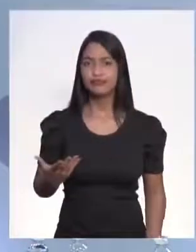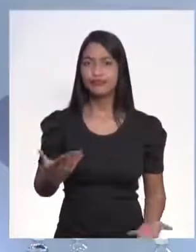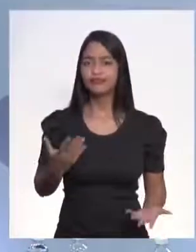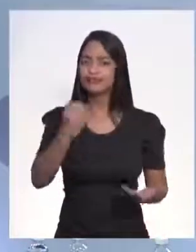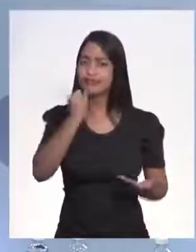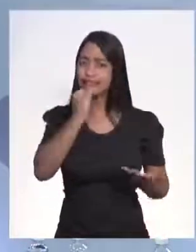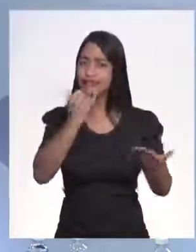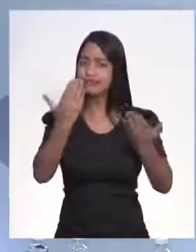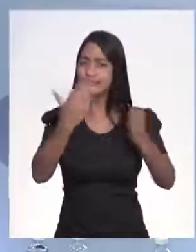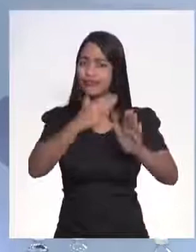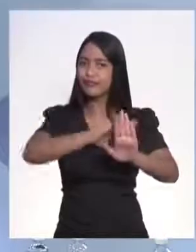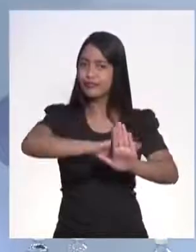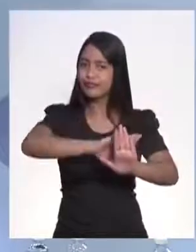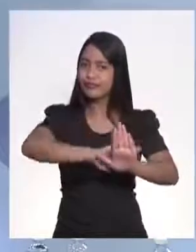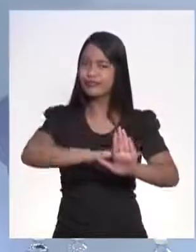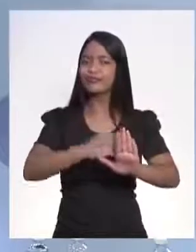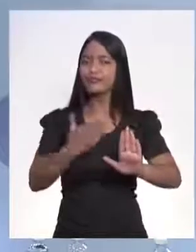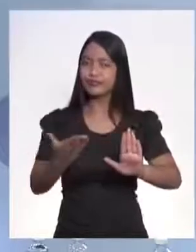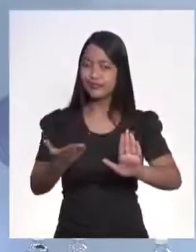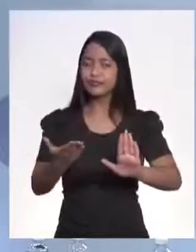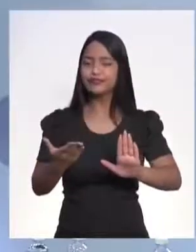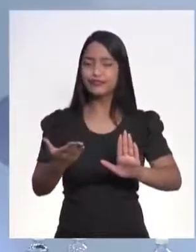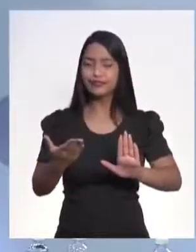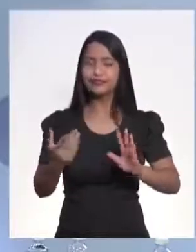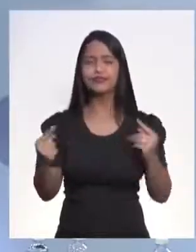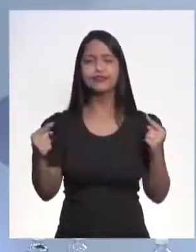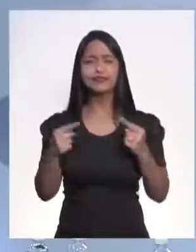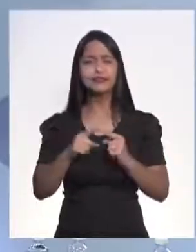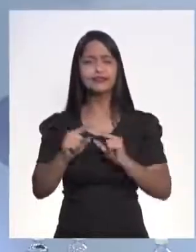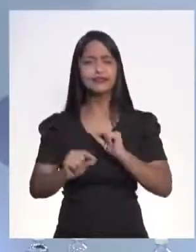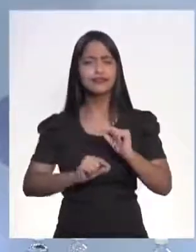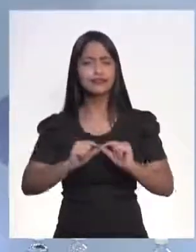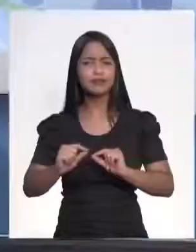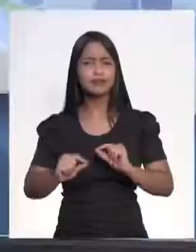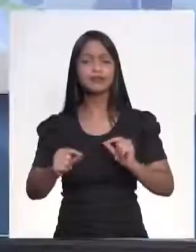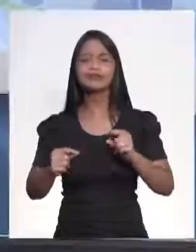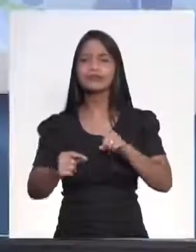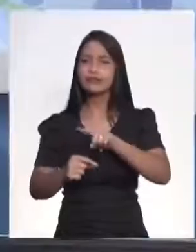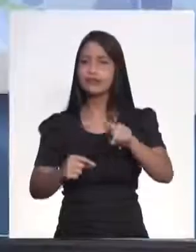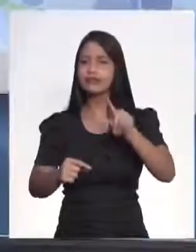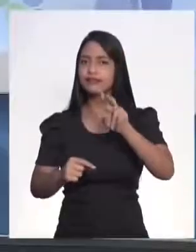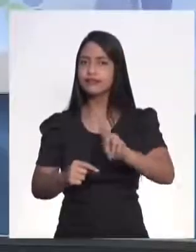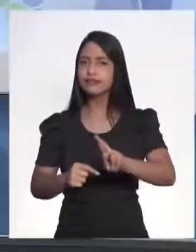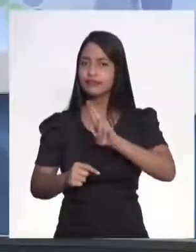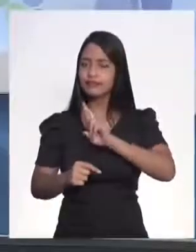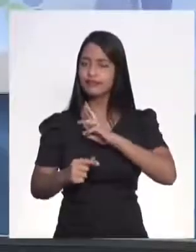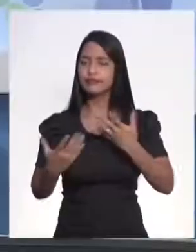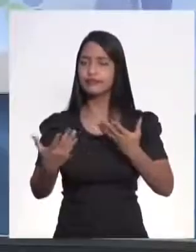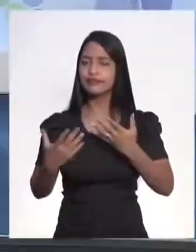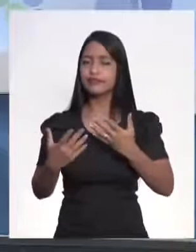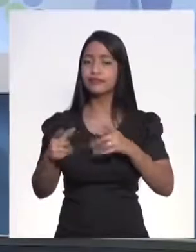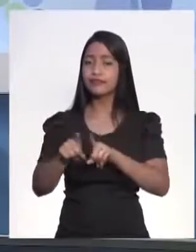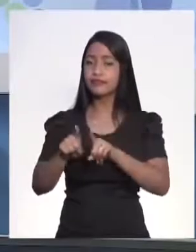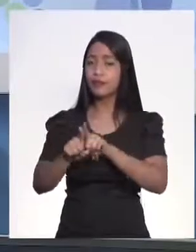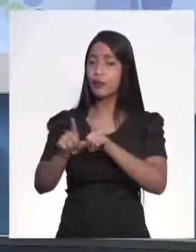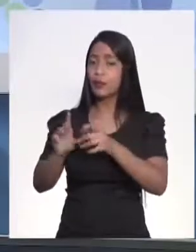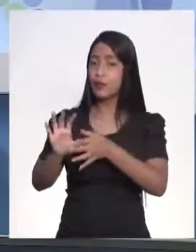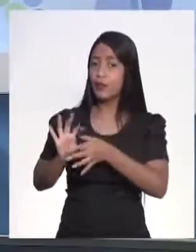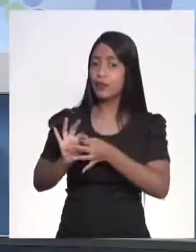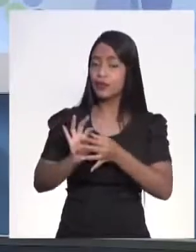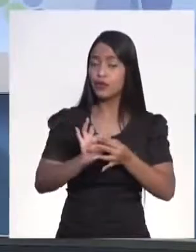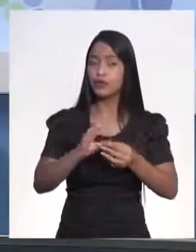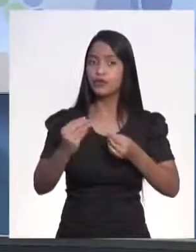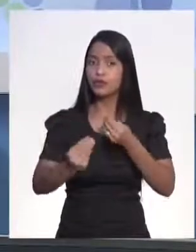aí é no sentido figurado o que que é sentido figurado Bora lá esse grande em que contexto né como que eu